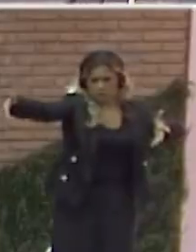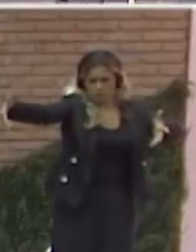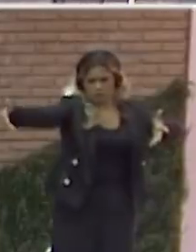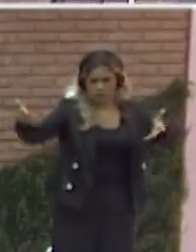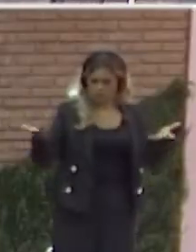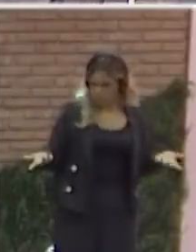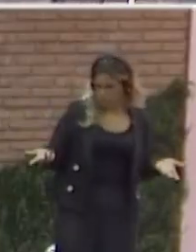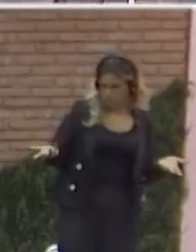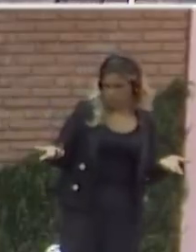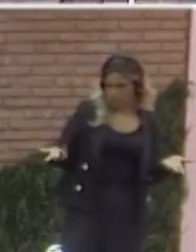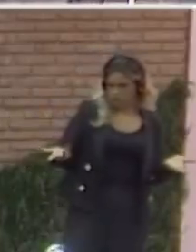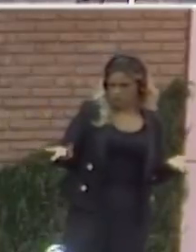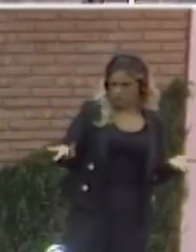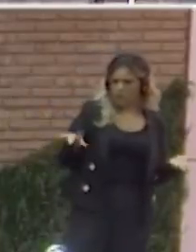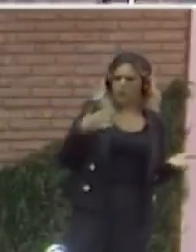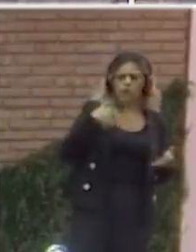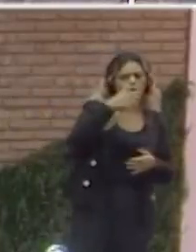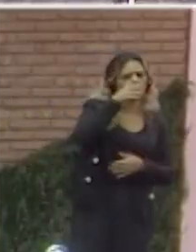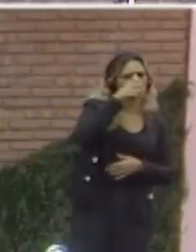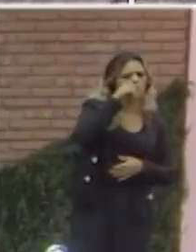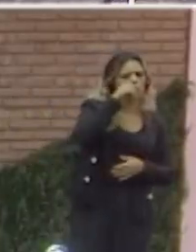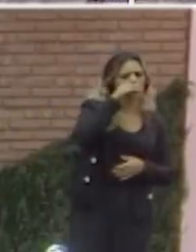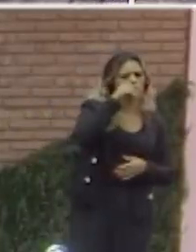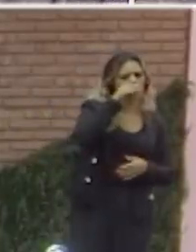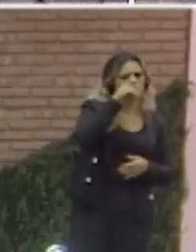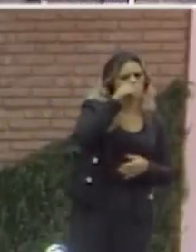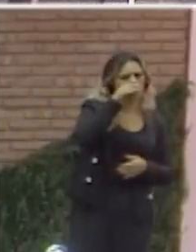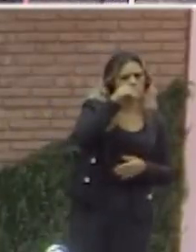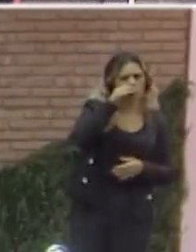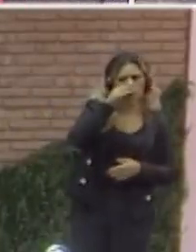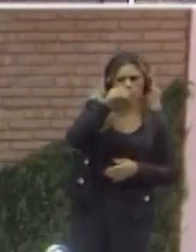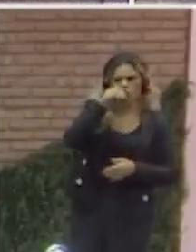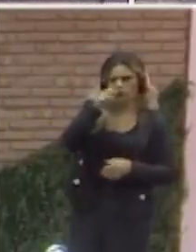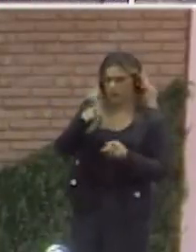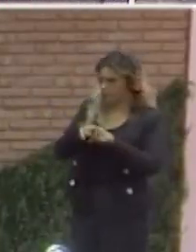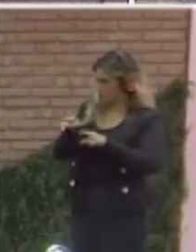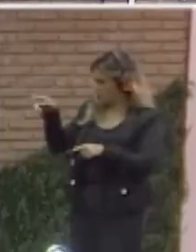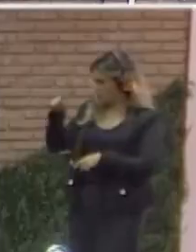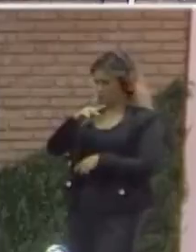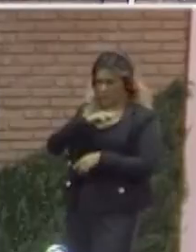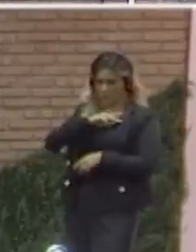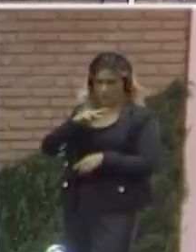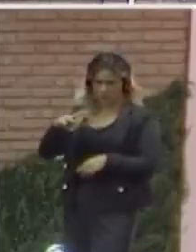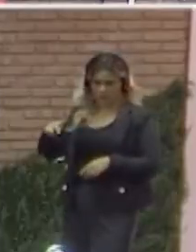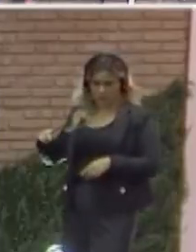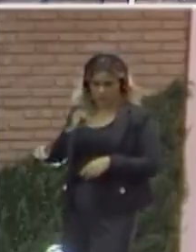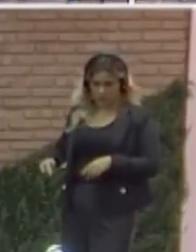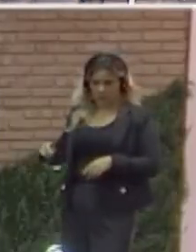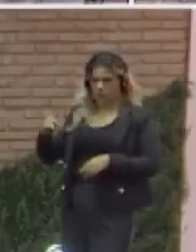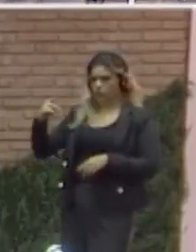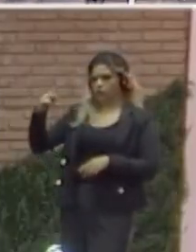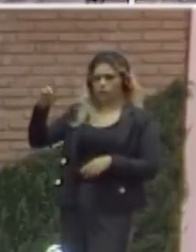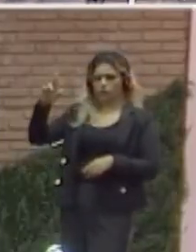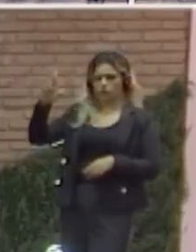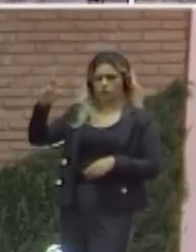demográfico. Eu que tinha curiosidade de saber, o nosso presidente Renato